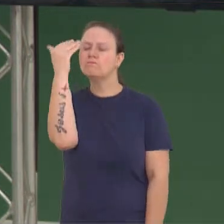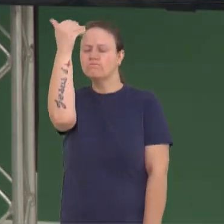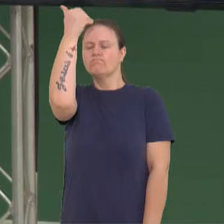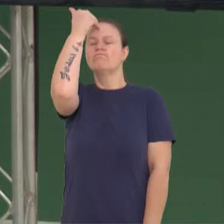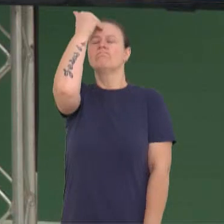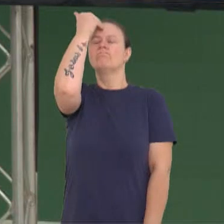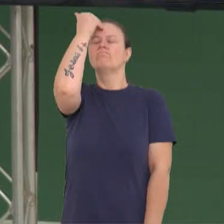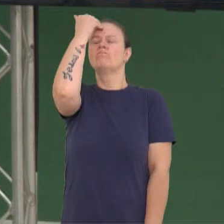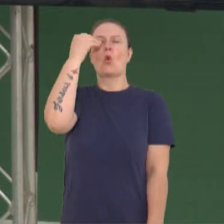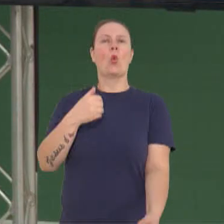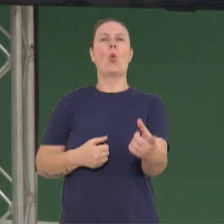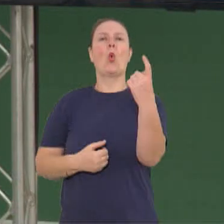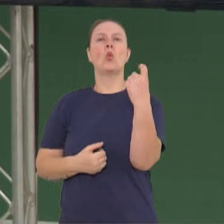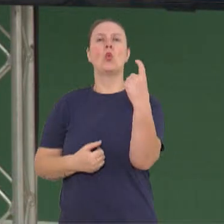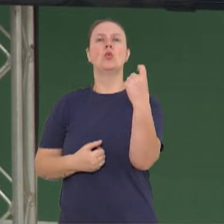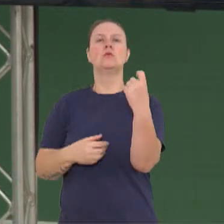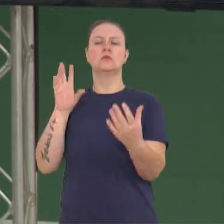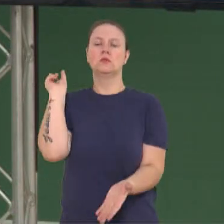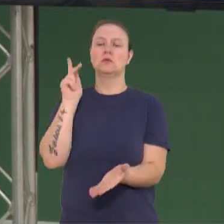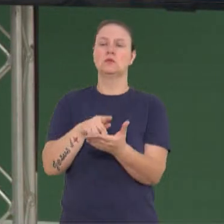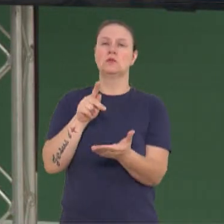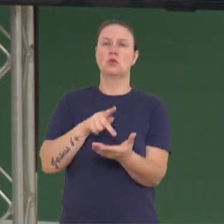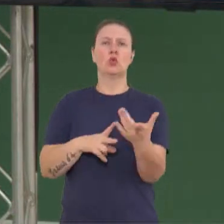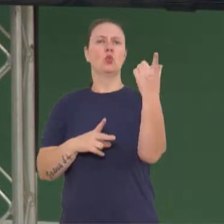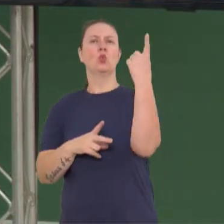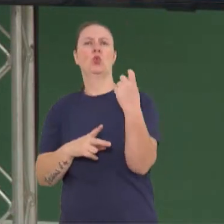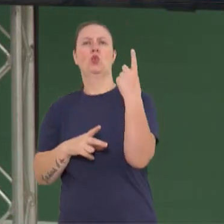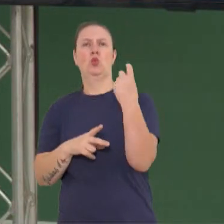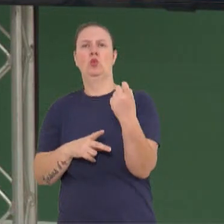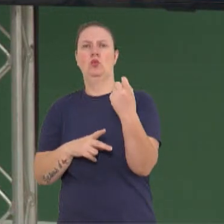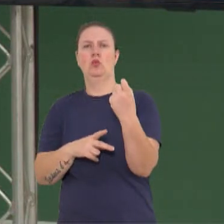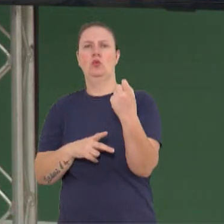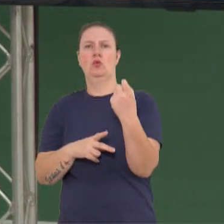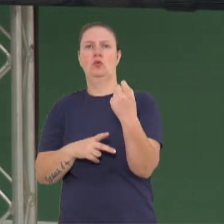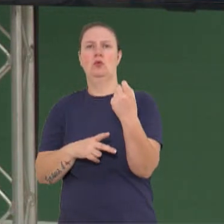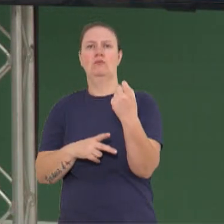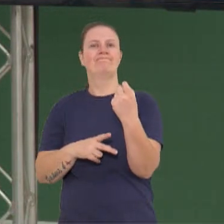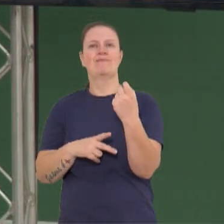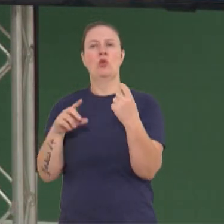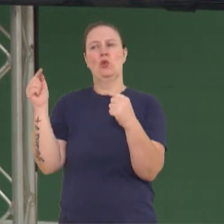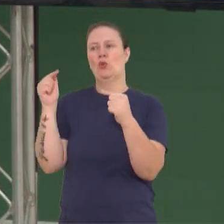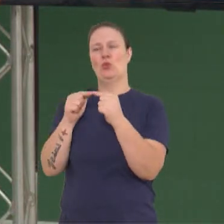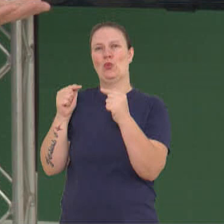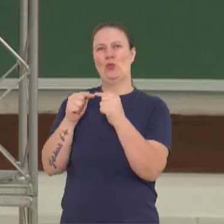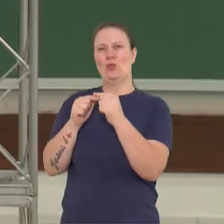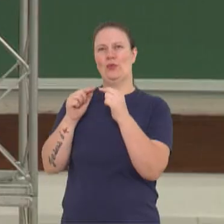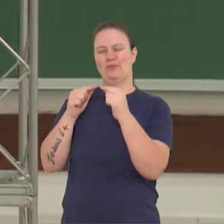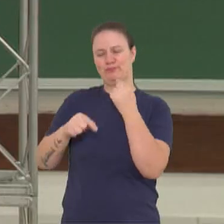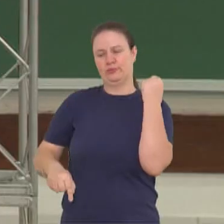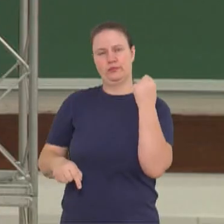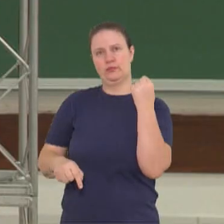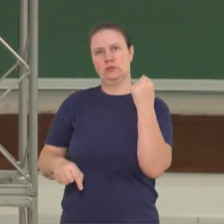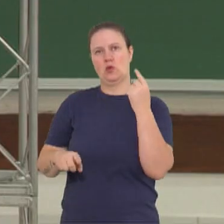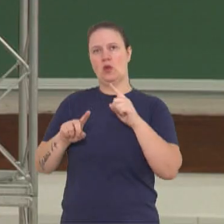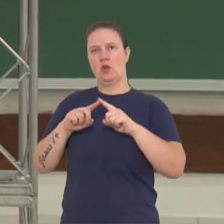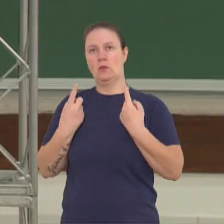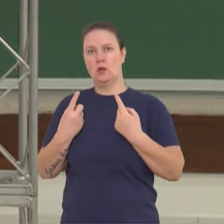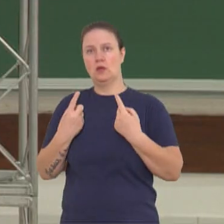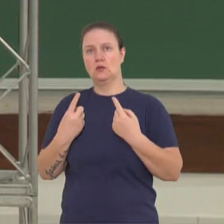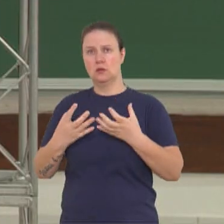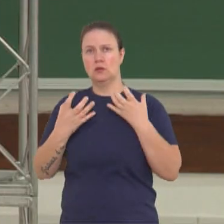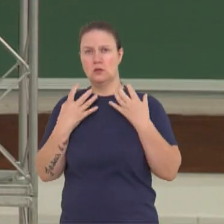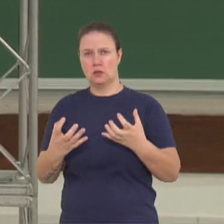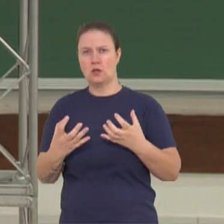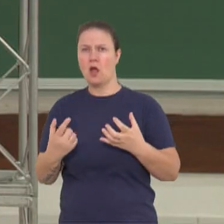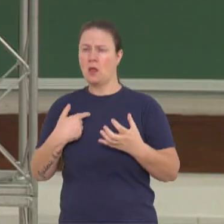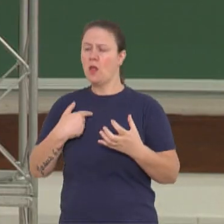a verdade absoluta. Coisa que não dá para dizer que existe no pensamento do Heráclito. Mas o Hegel puxa a sardinha para o lado dele. O